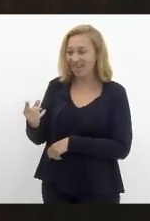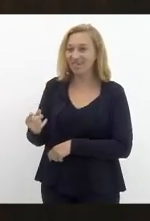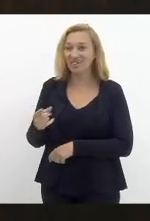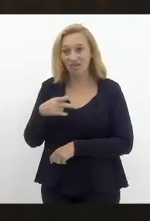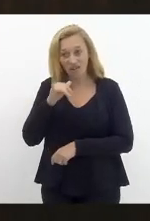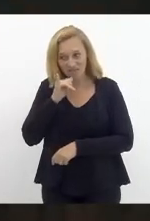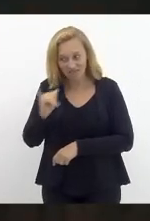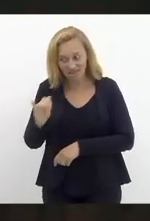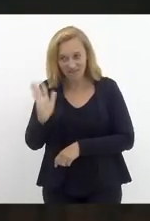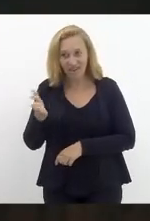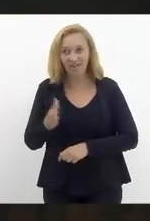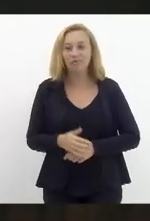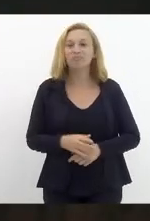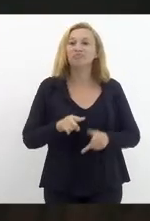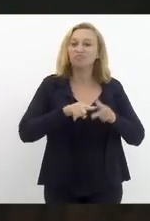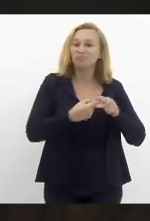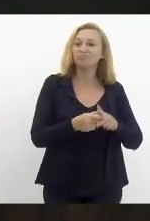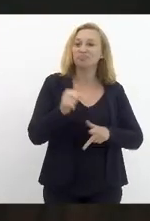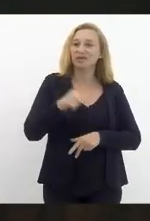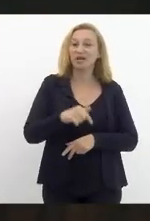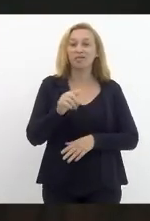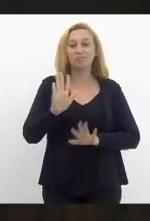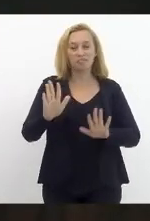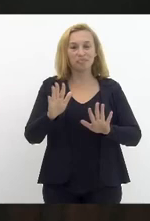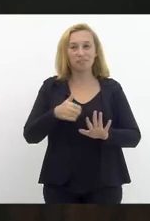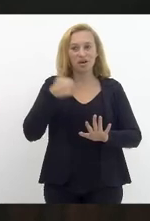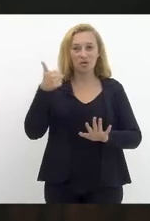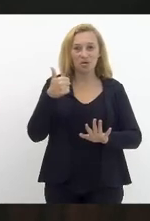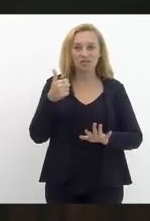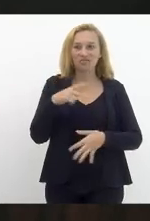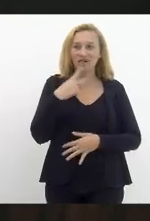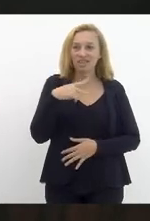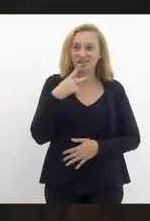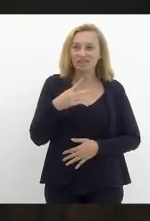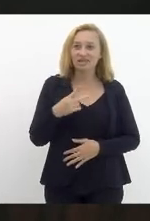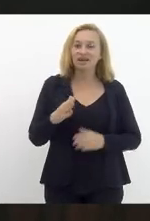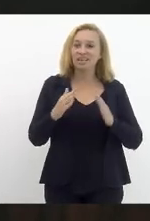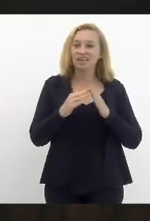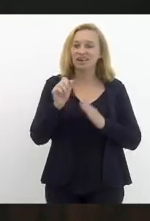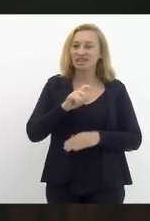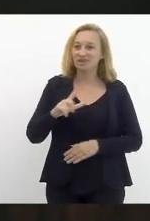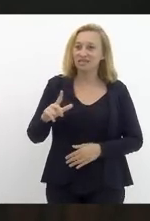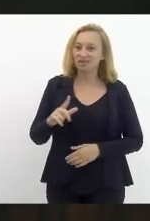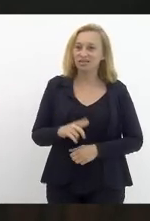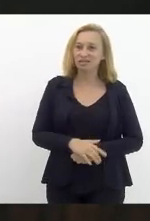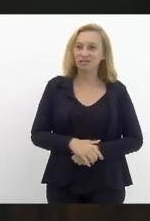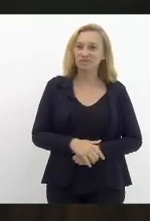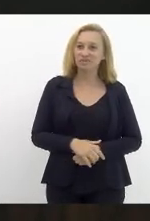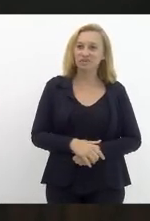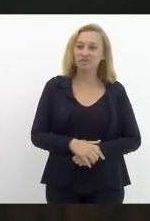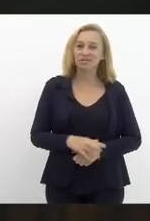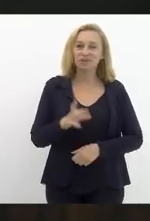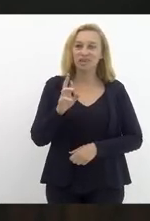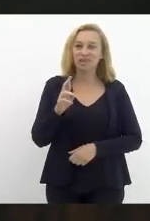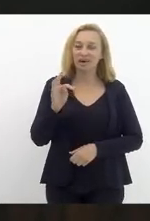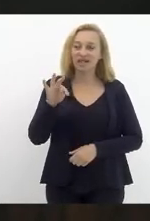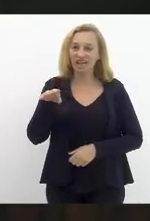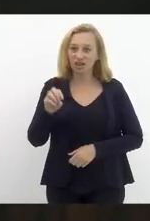Eu queria também fazer uma correção aqui, ou melhor, dizer que a Casa Civil, através do